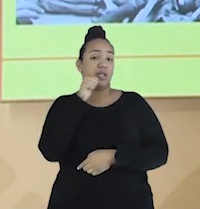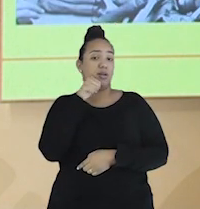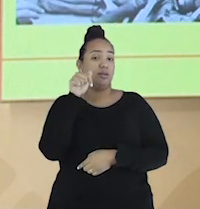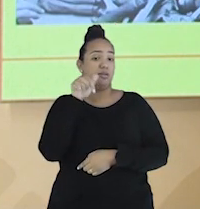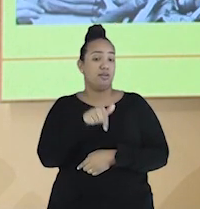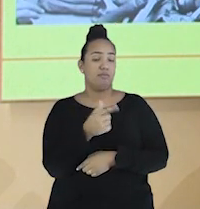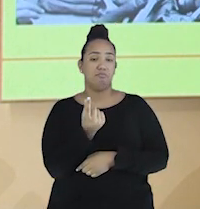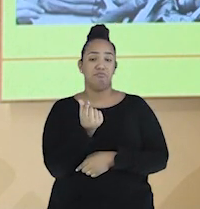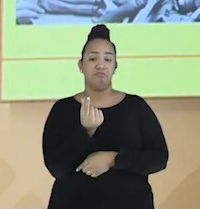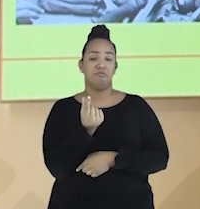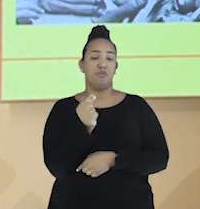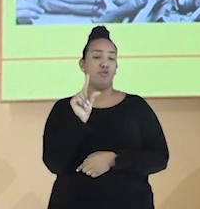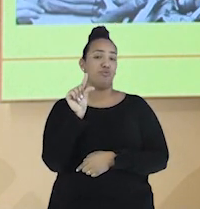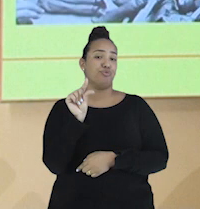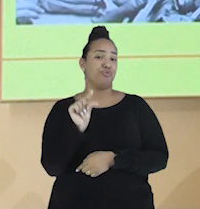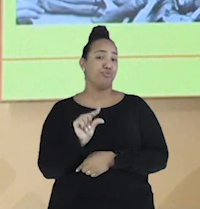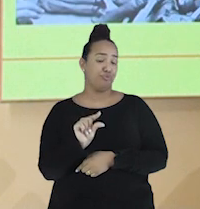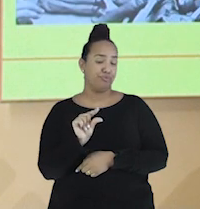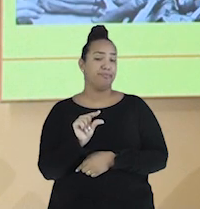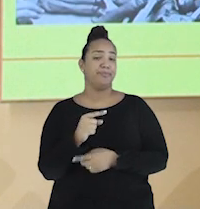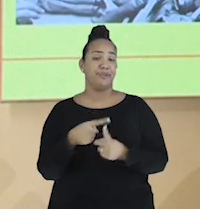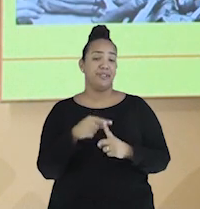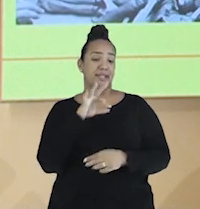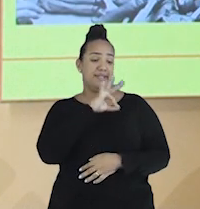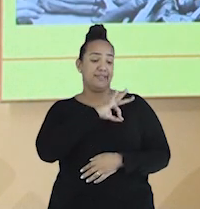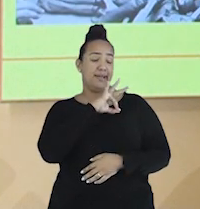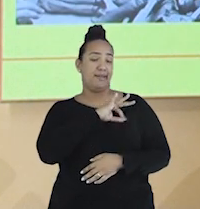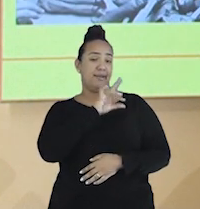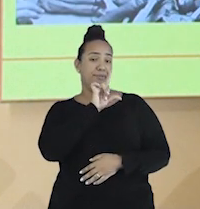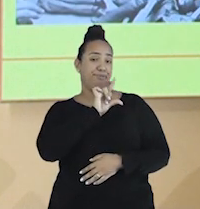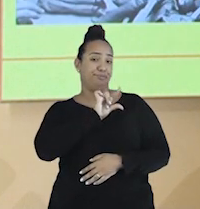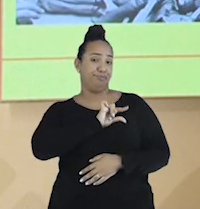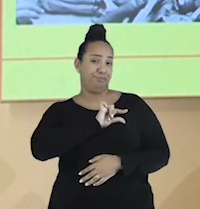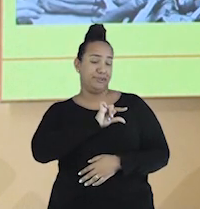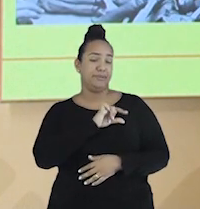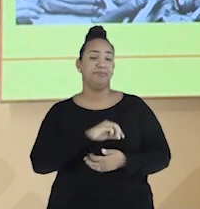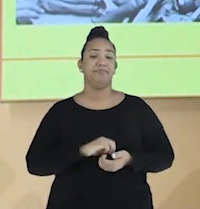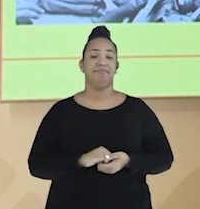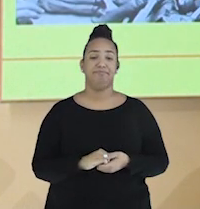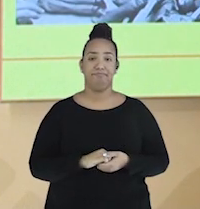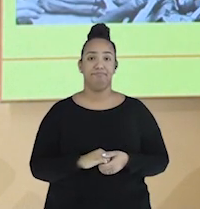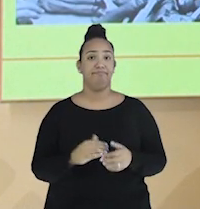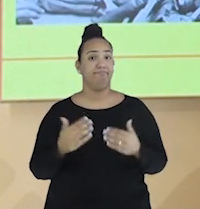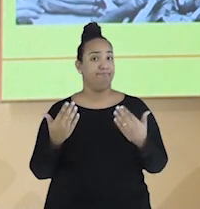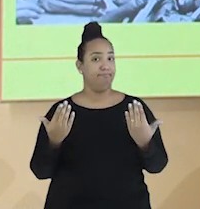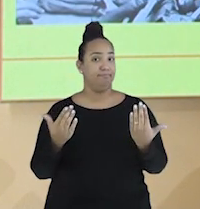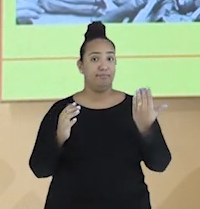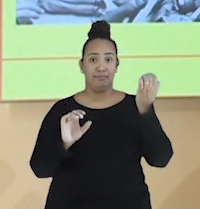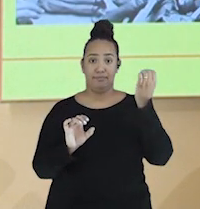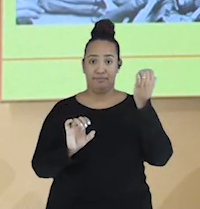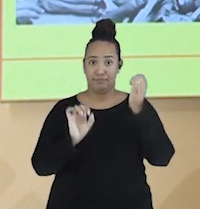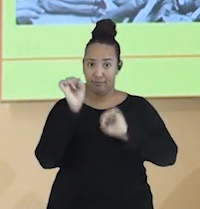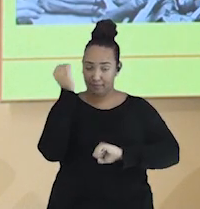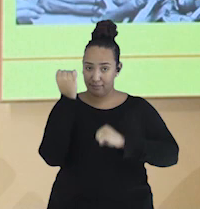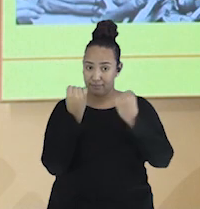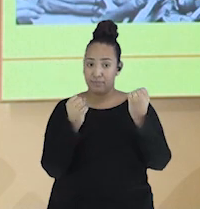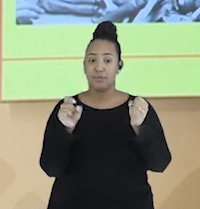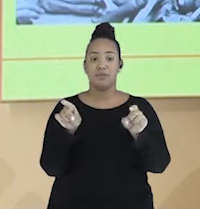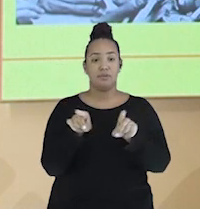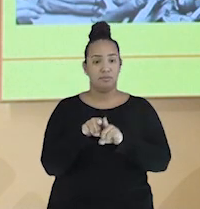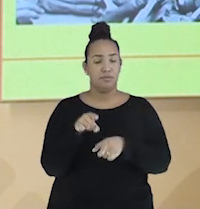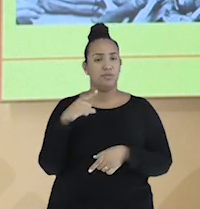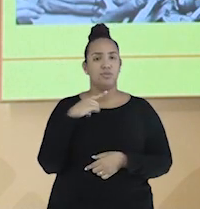de obra super barata, por ganhar bem menos que os homens. Nas fábricas ainda tinham